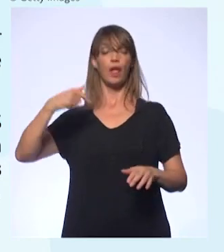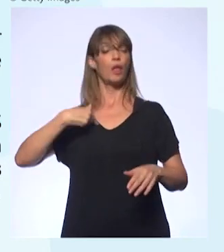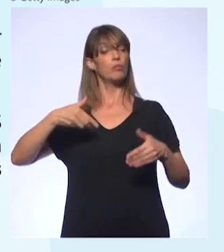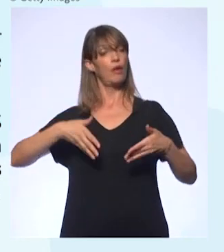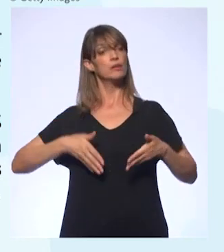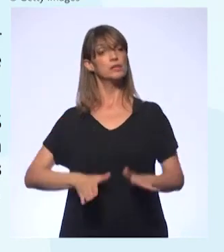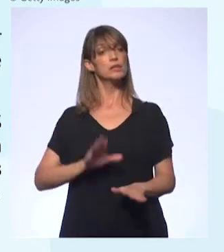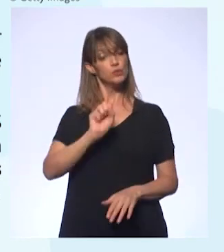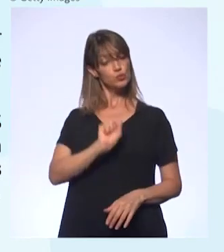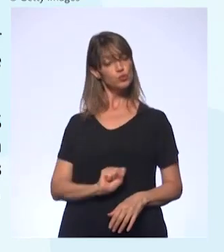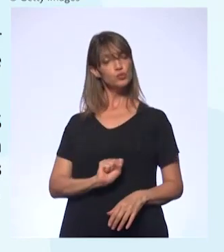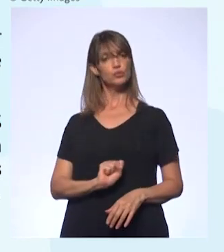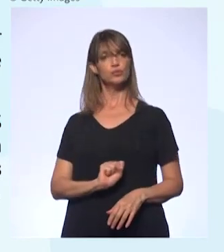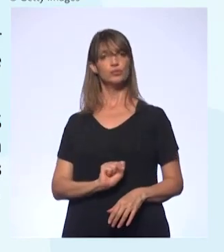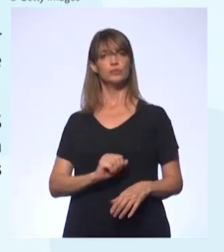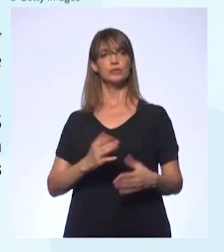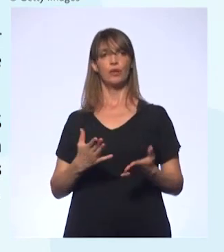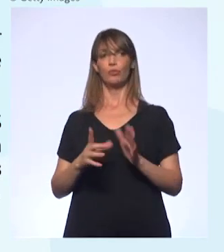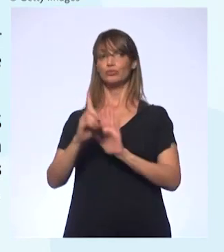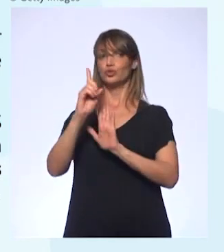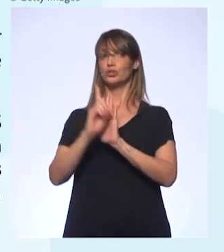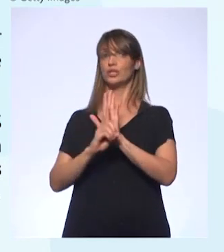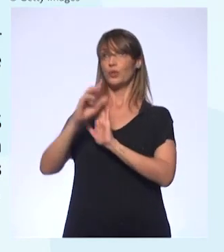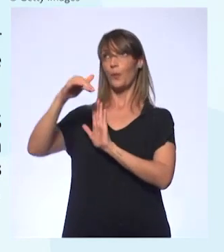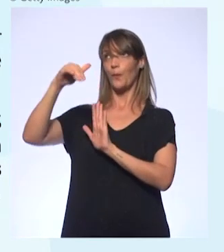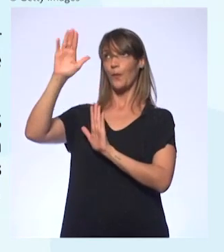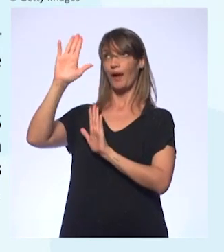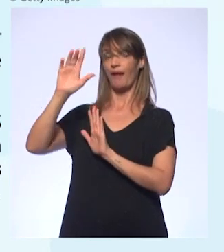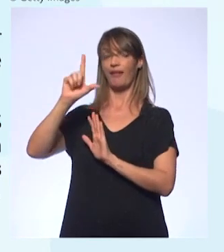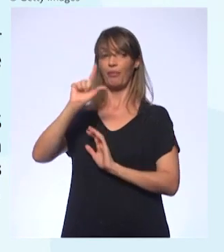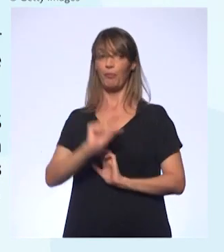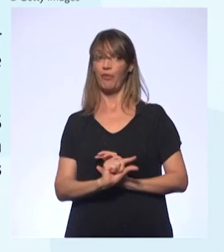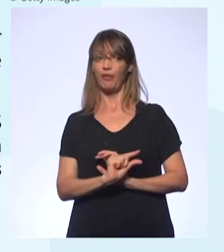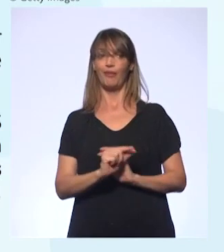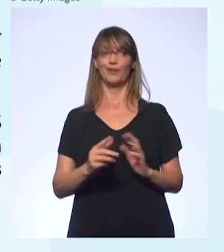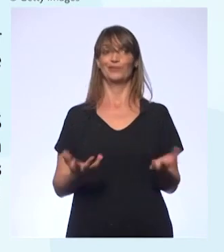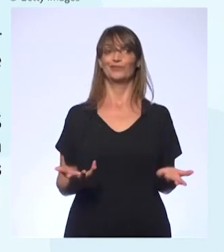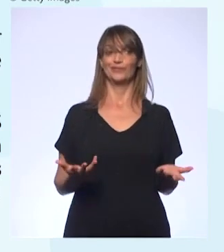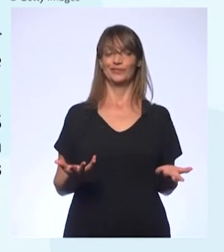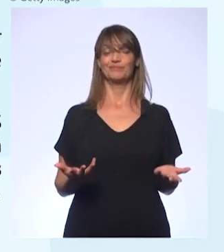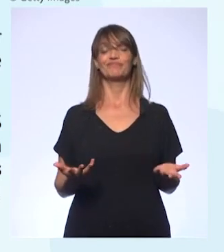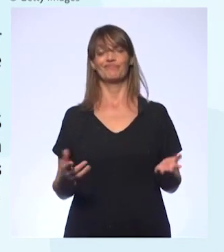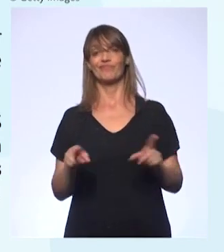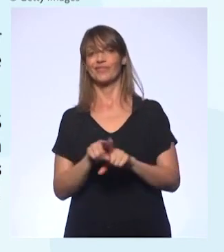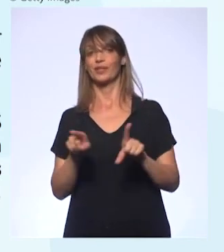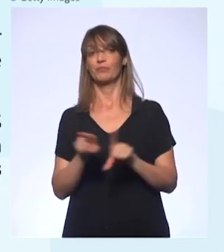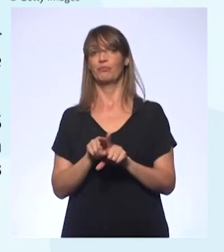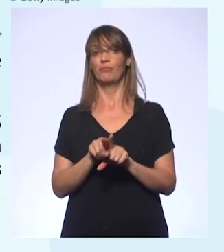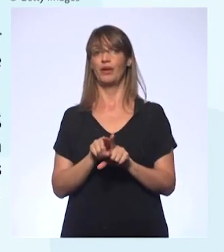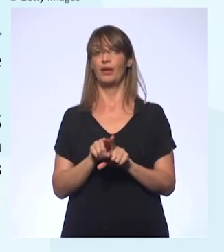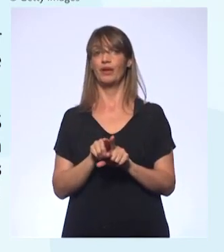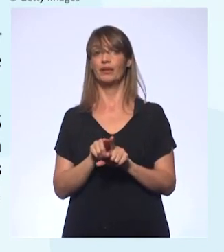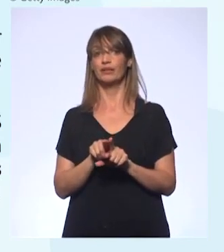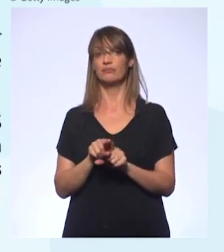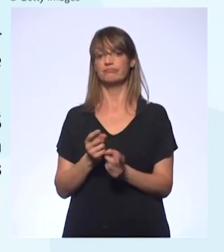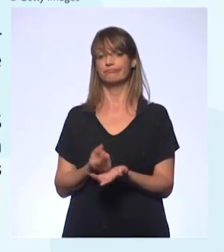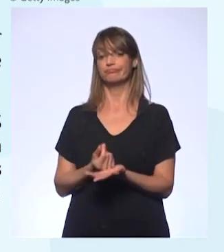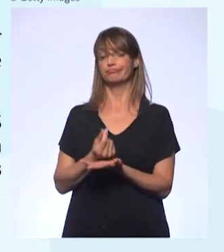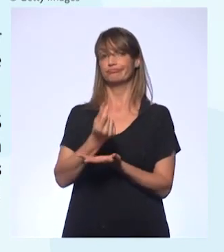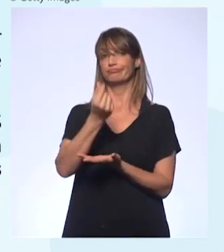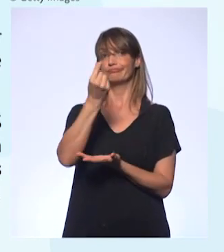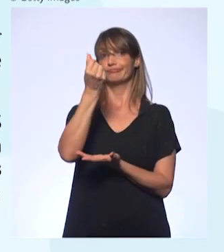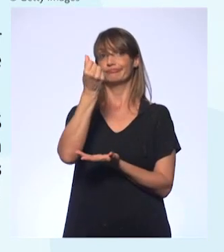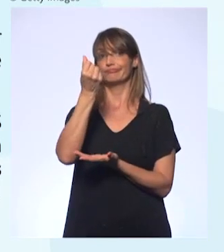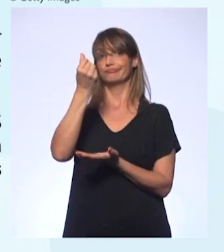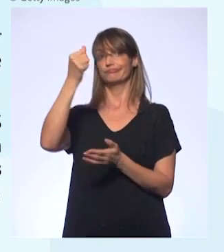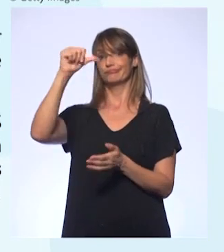de acessos aos direitos, à sua existência, que são diferentes, e a classe social. Então, outro aspecto que nós estamos